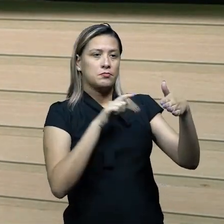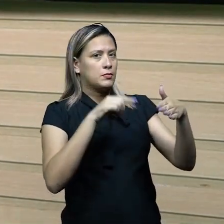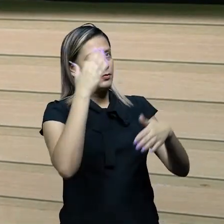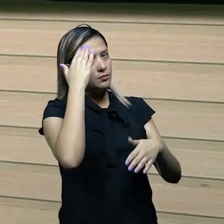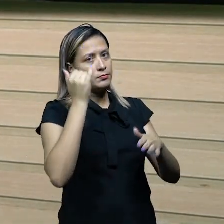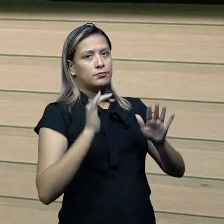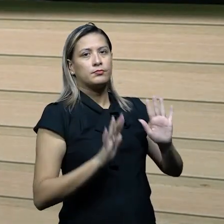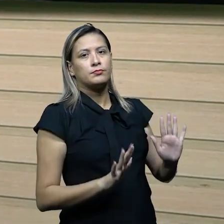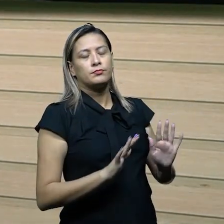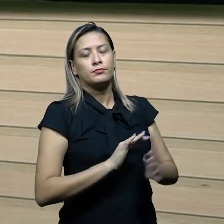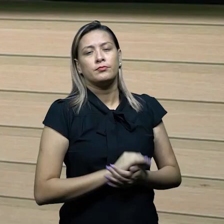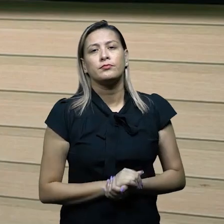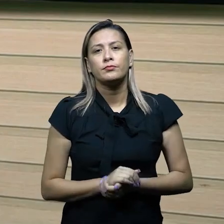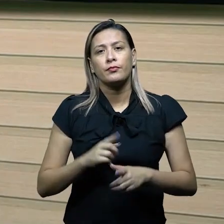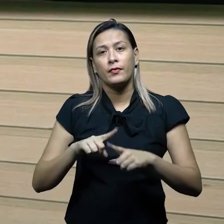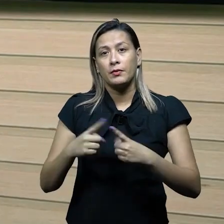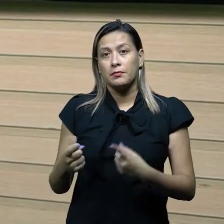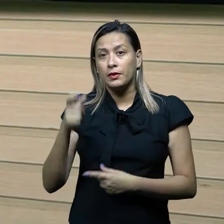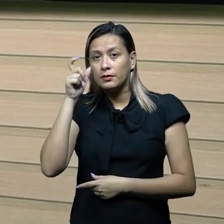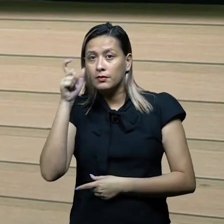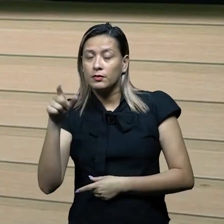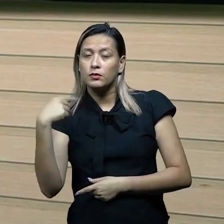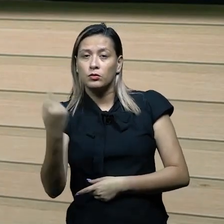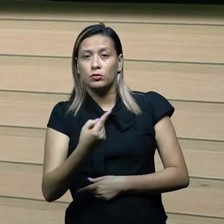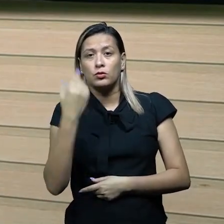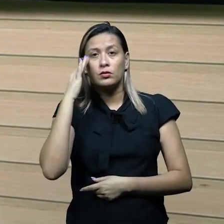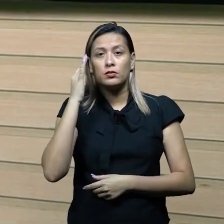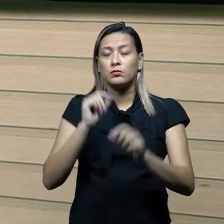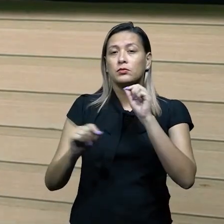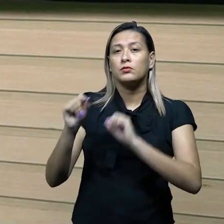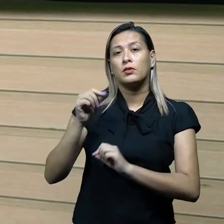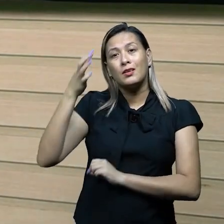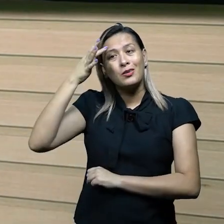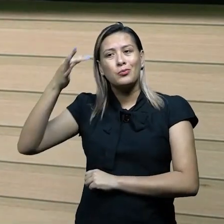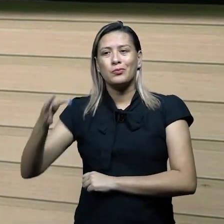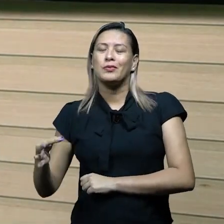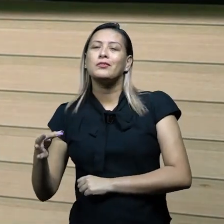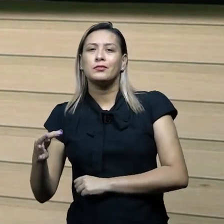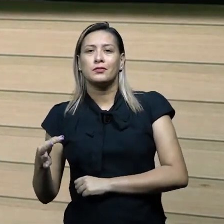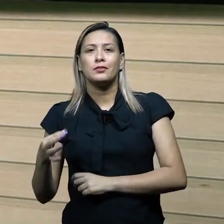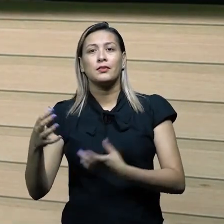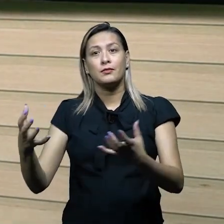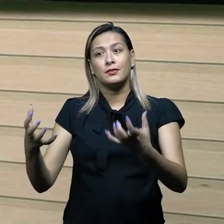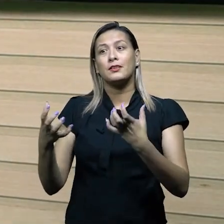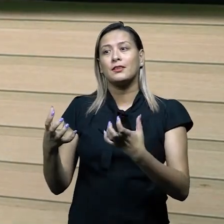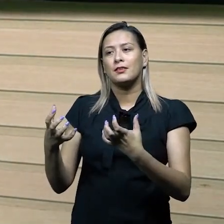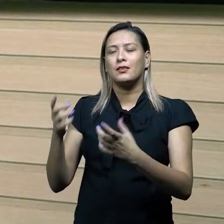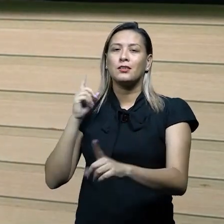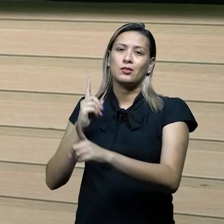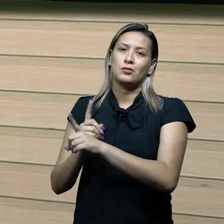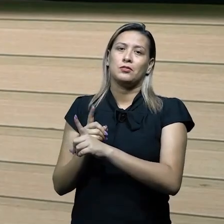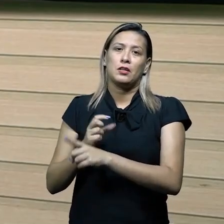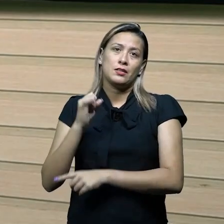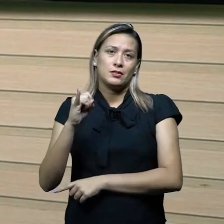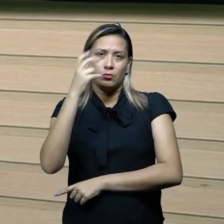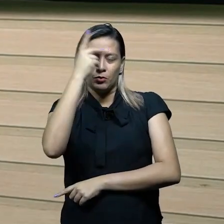entrevistas, quantos testes, a empresa que vai definir. Agora, o que é interessante a gente entender? Eu tenho que ver a competência que eu quero identificar. Então,